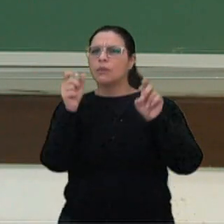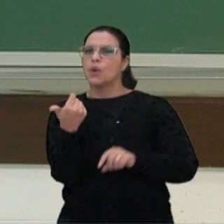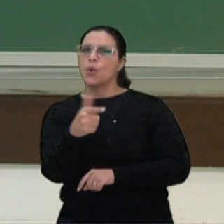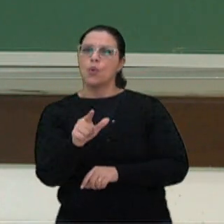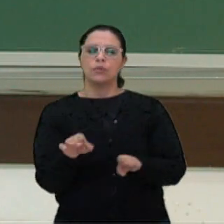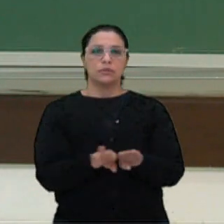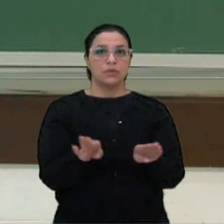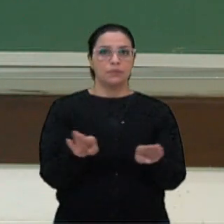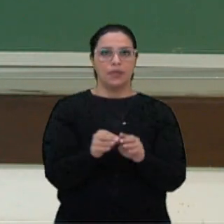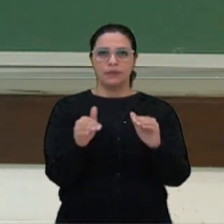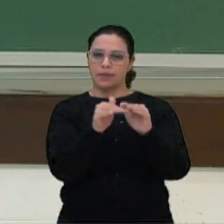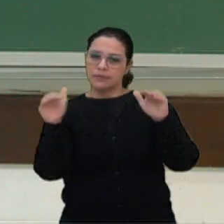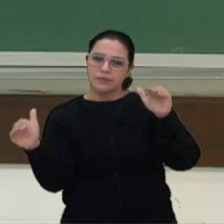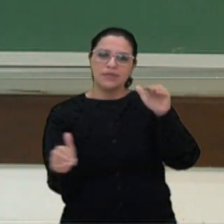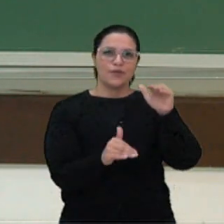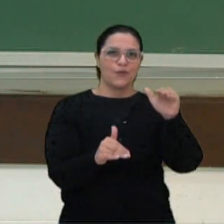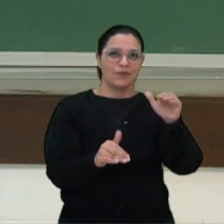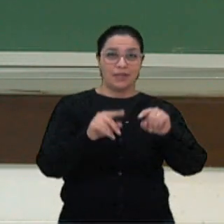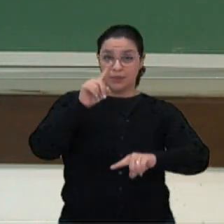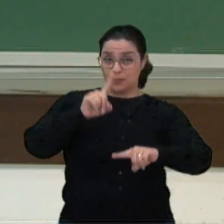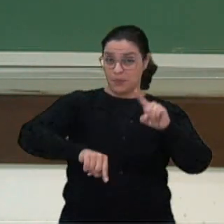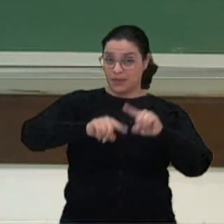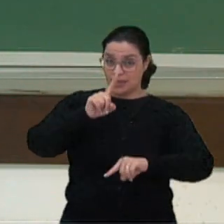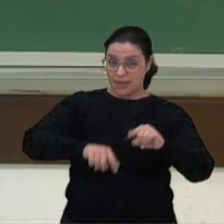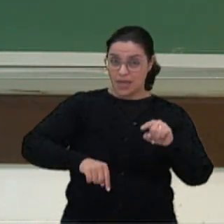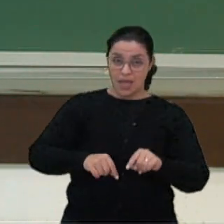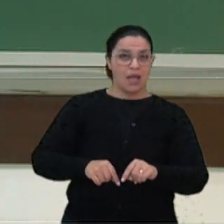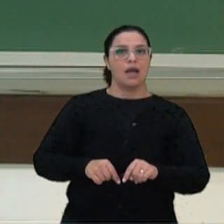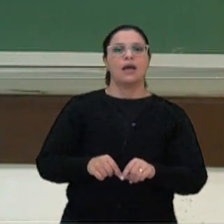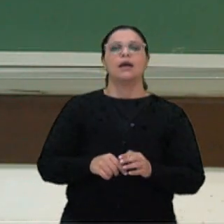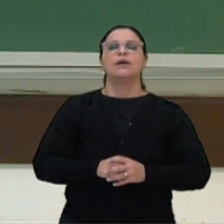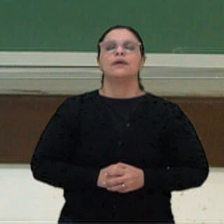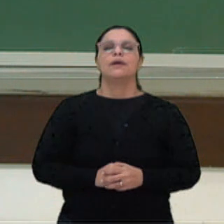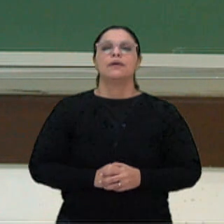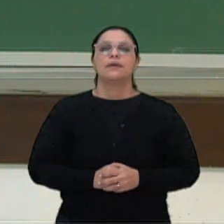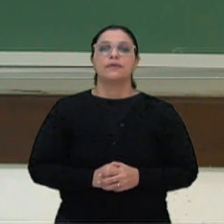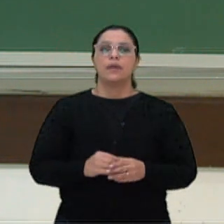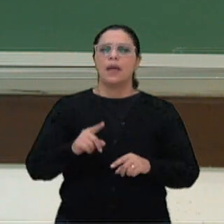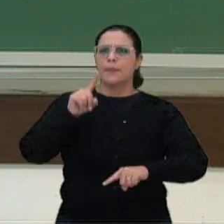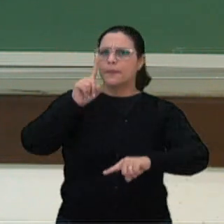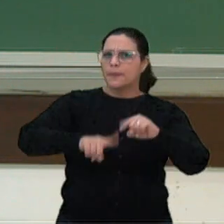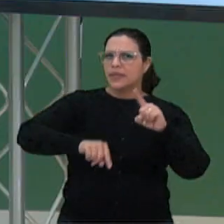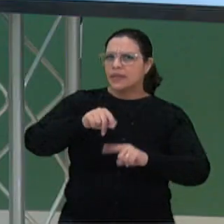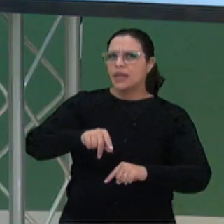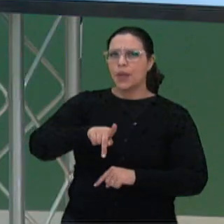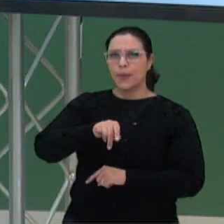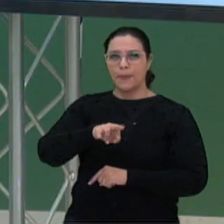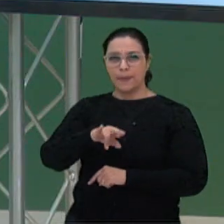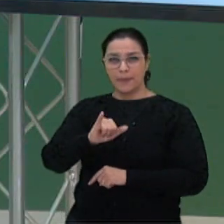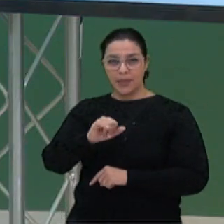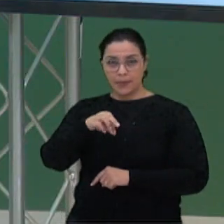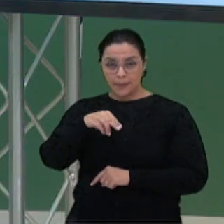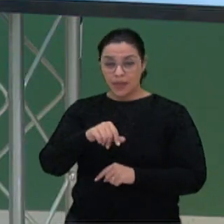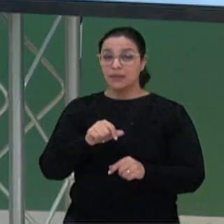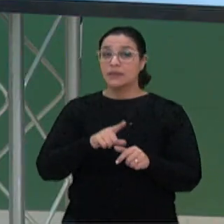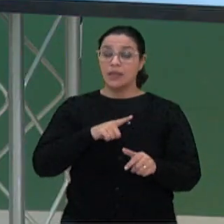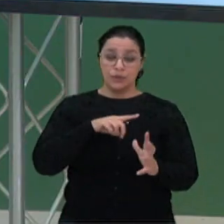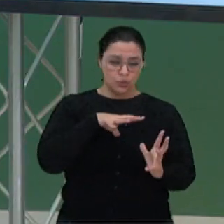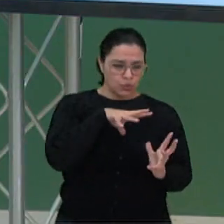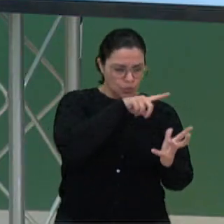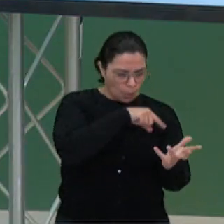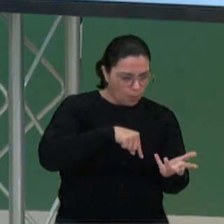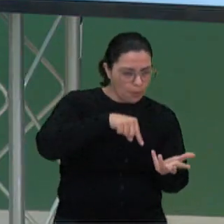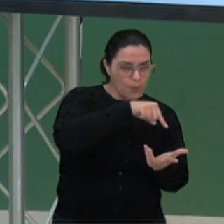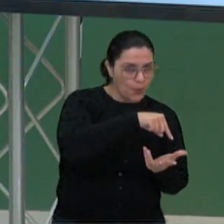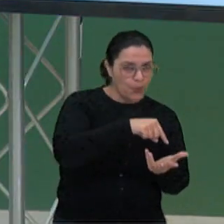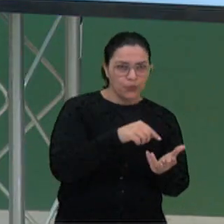assunto, desigualdade de acesso às matérias-primas. Então, a matéria-prima ela está distribuída no planeta de